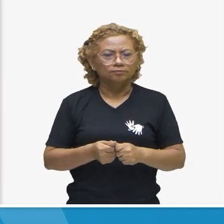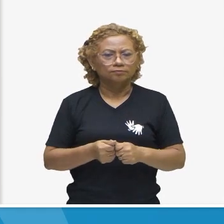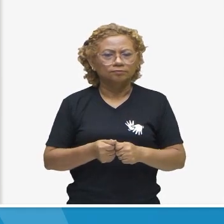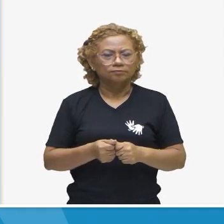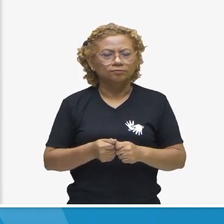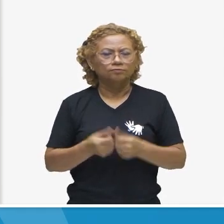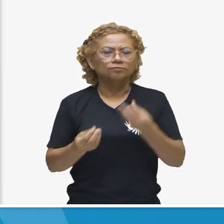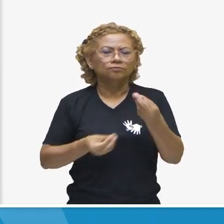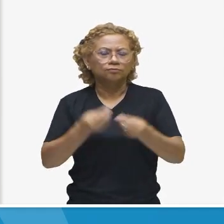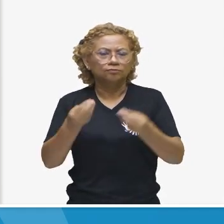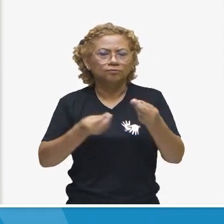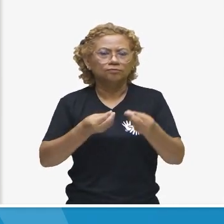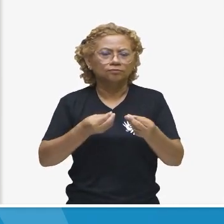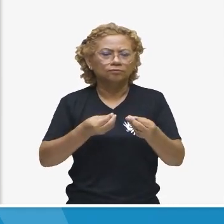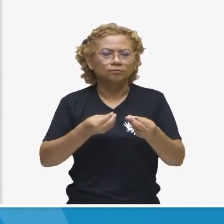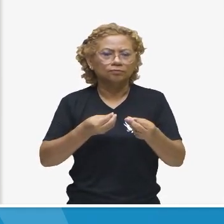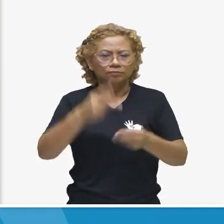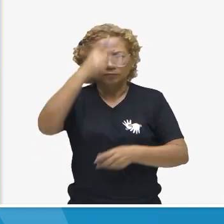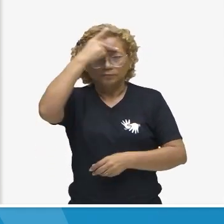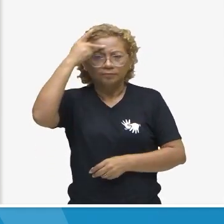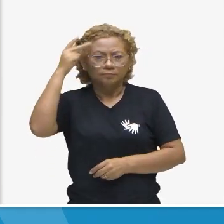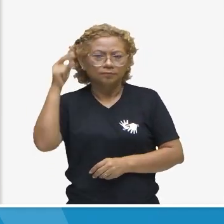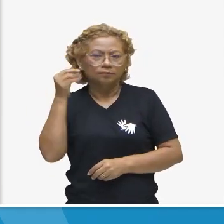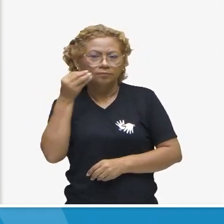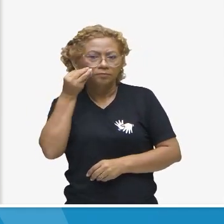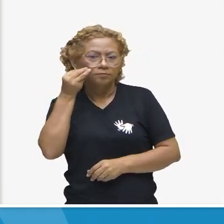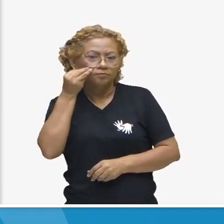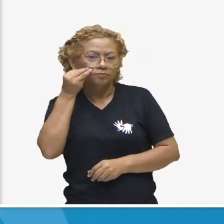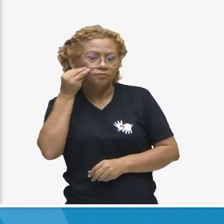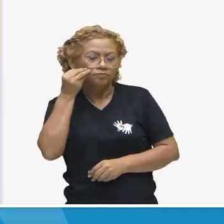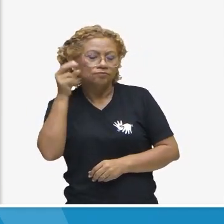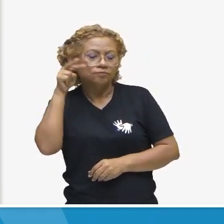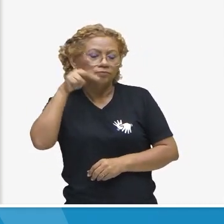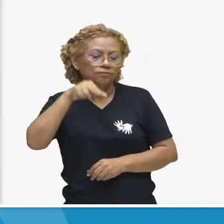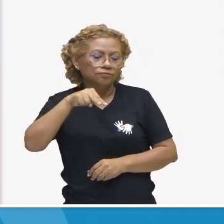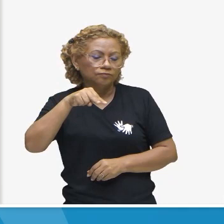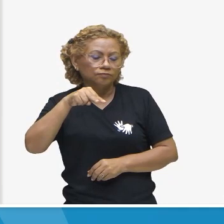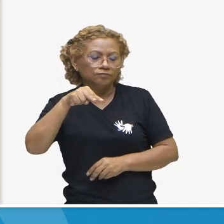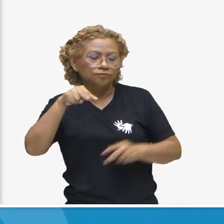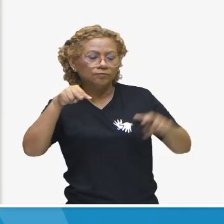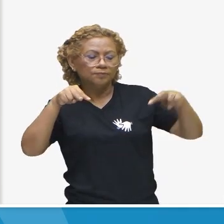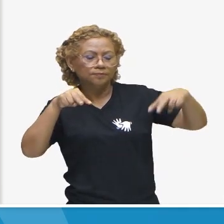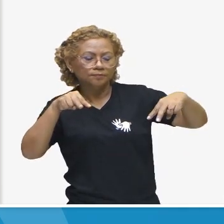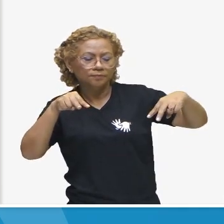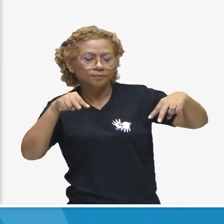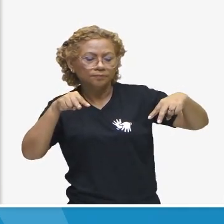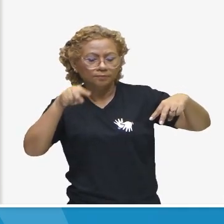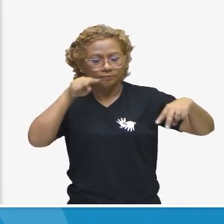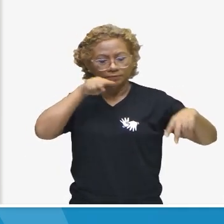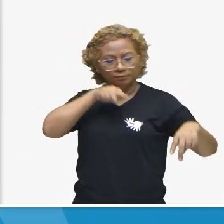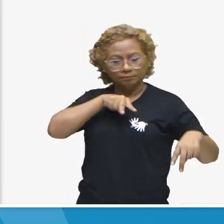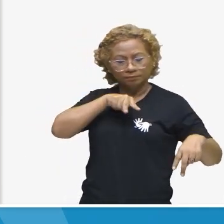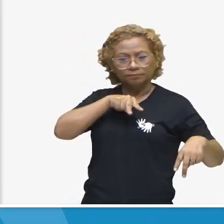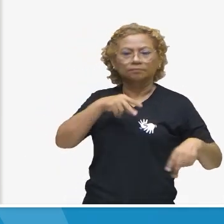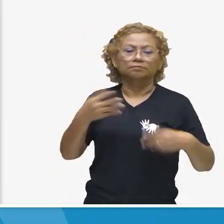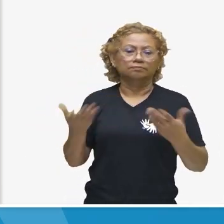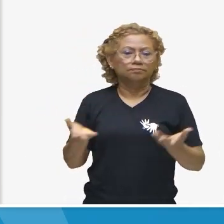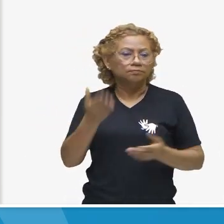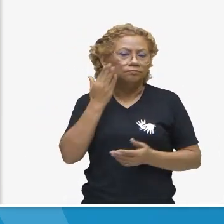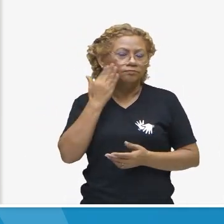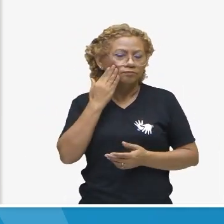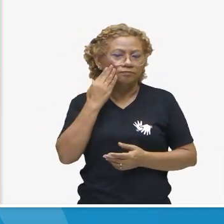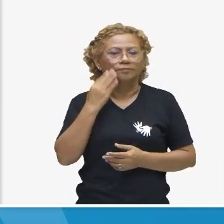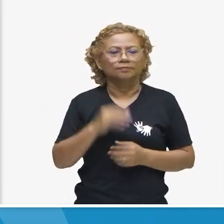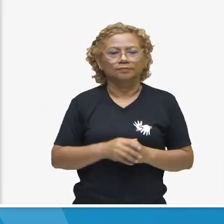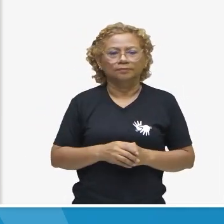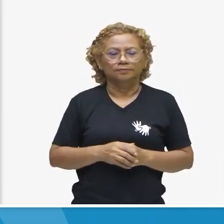vista que você está olhando. Então, depende do ponto de vista que eu estou observando o objeto. Perceba esse cilindro, né?